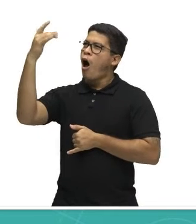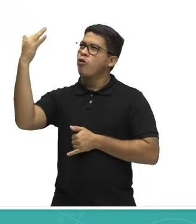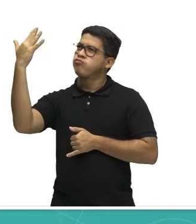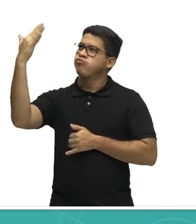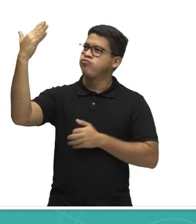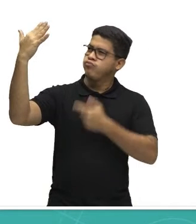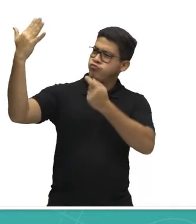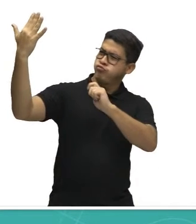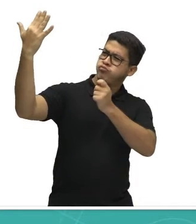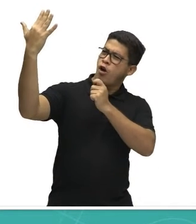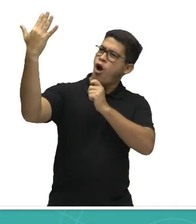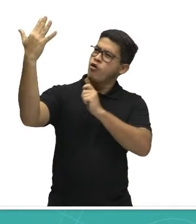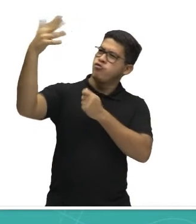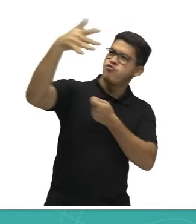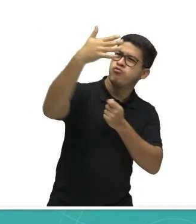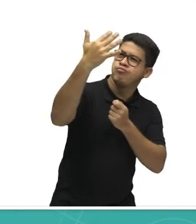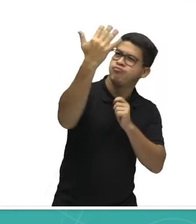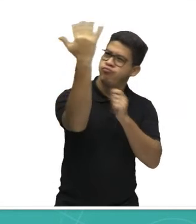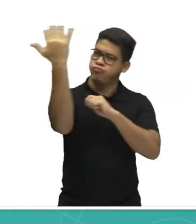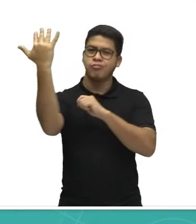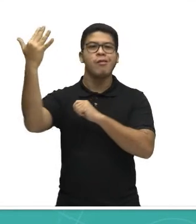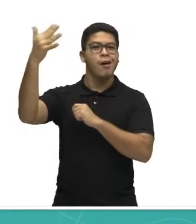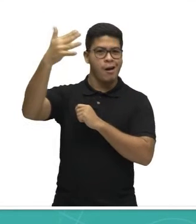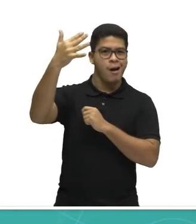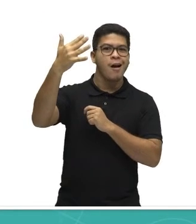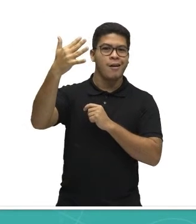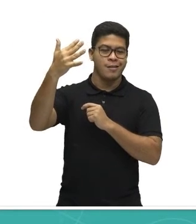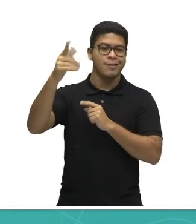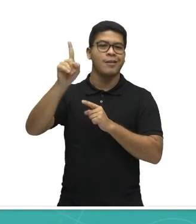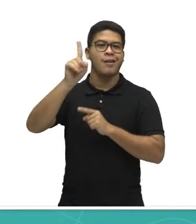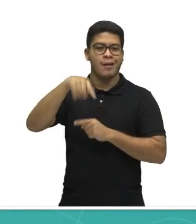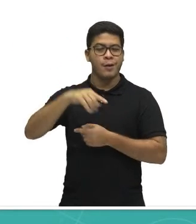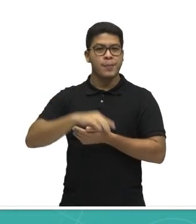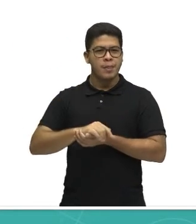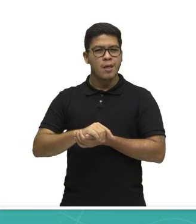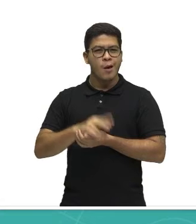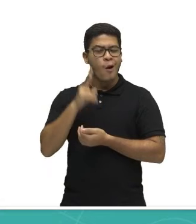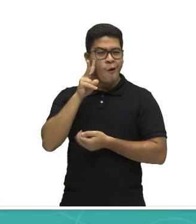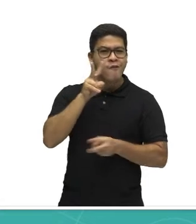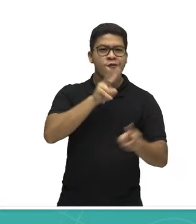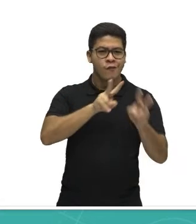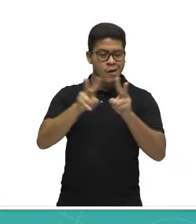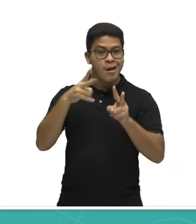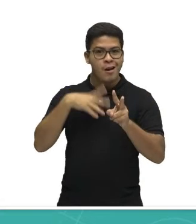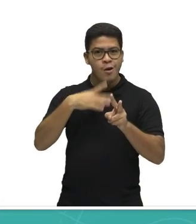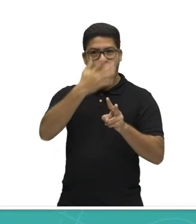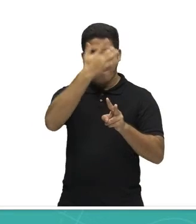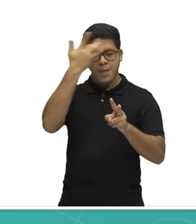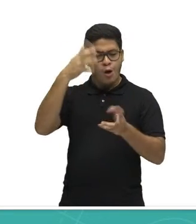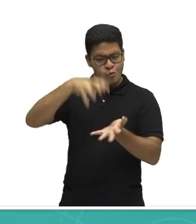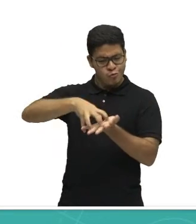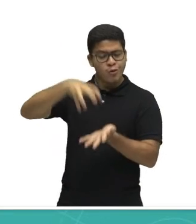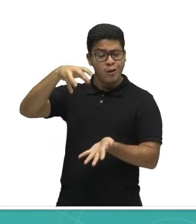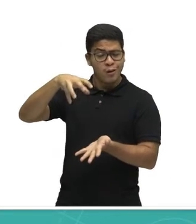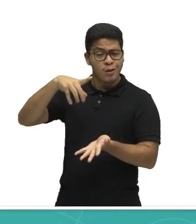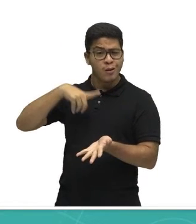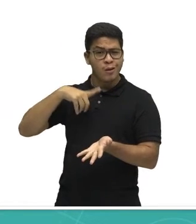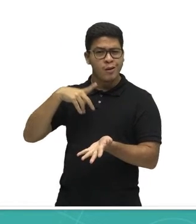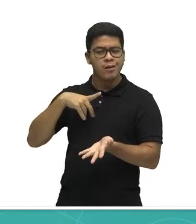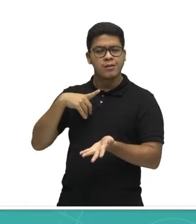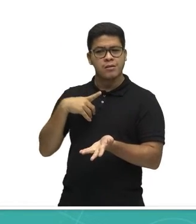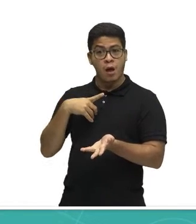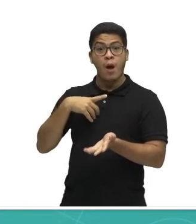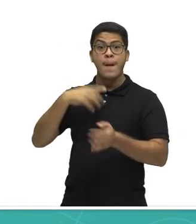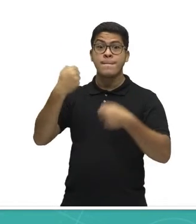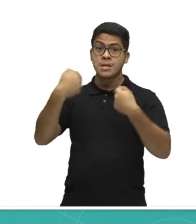importante vocês porque eu vejo aqui em Manaus muitos adultos saltando pipa ou papagaio. Então é importante